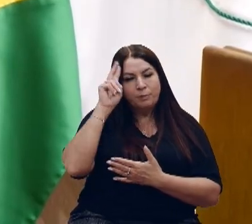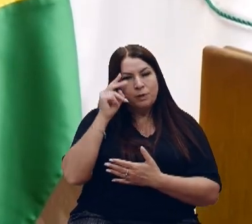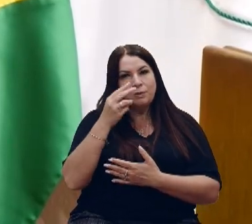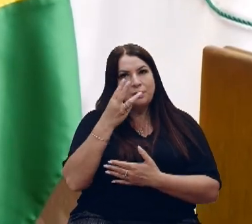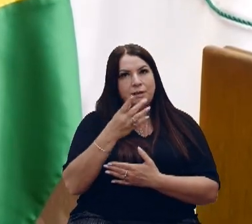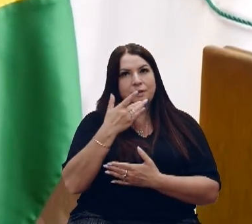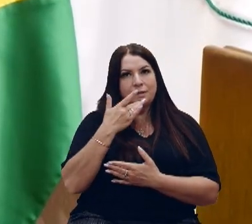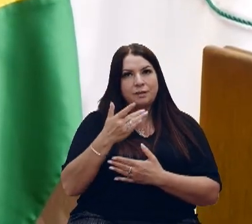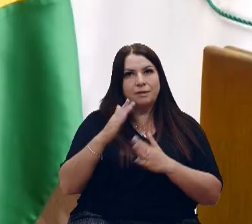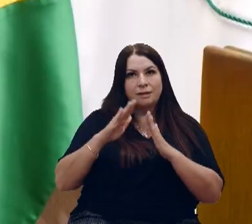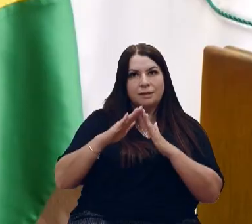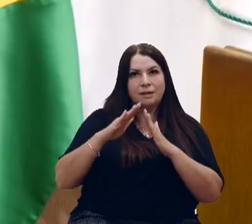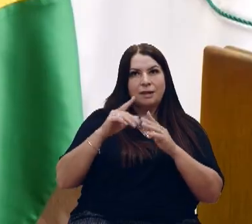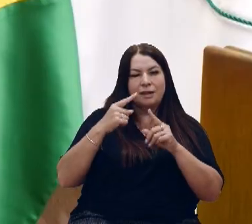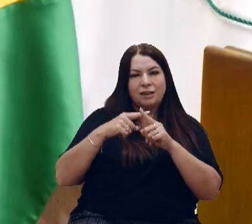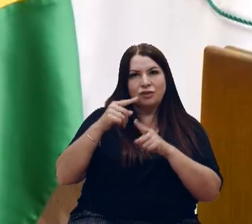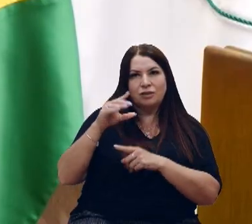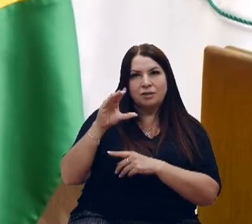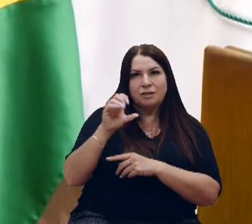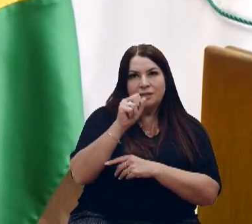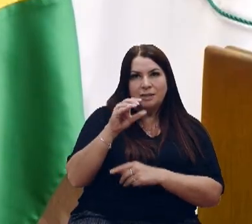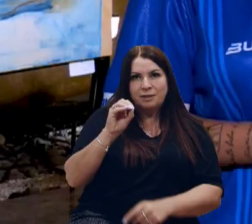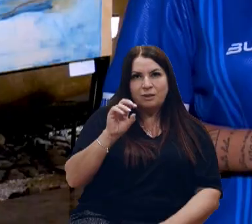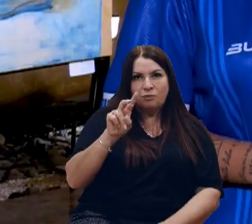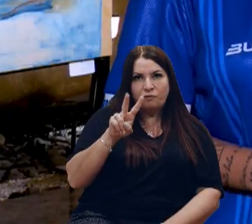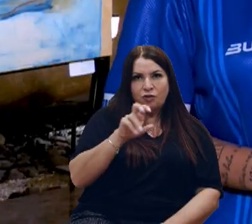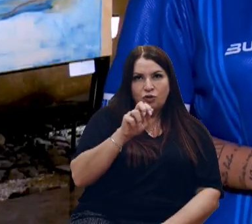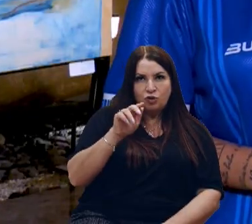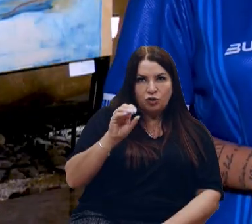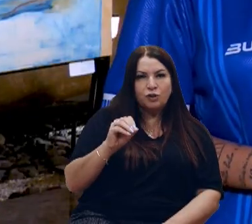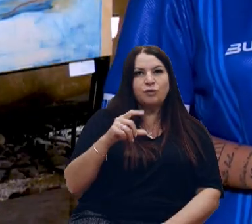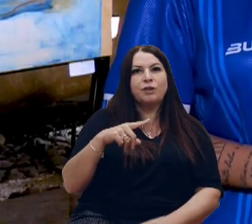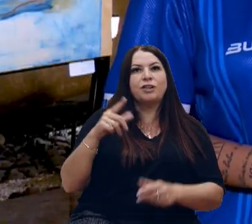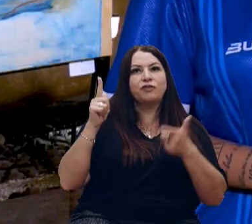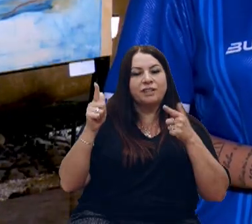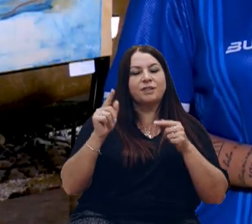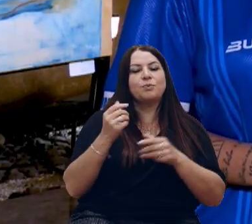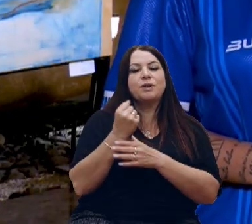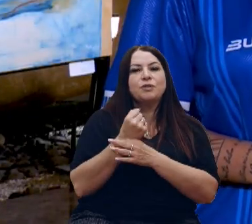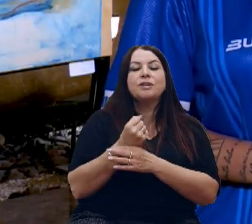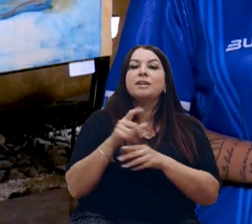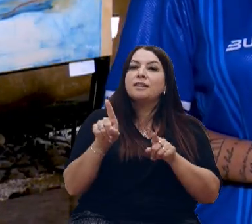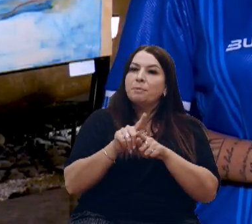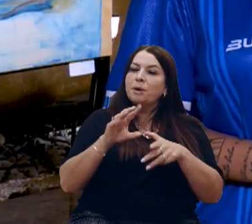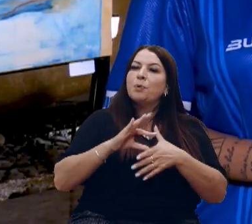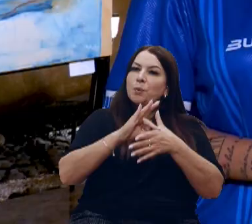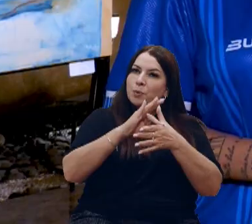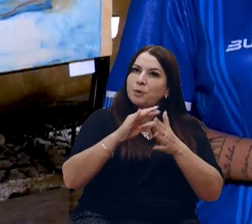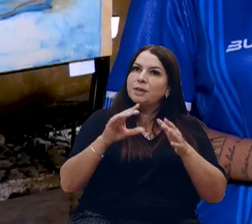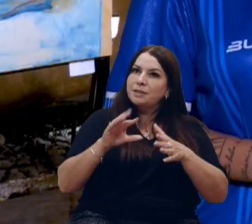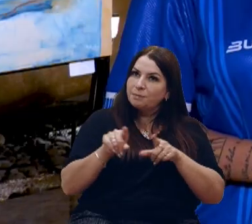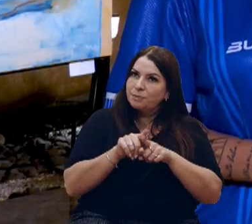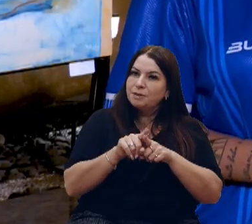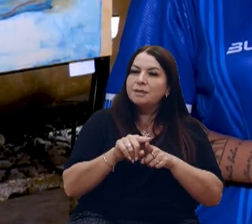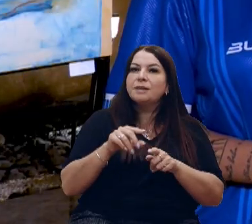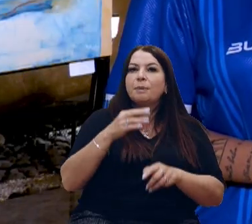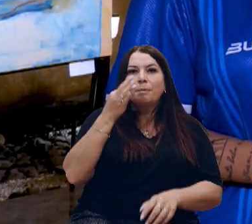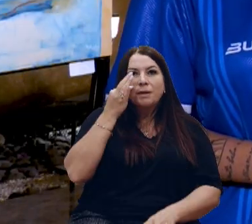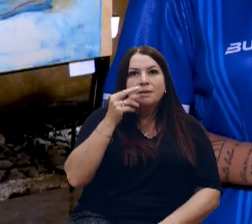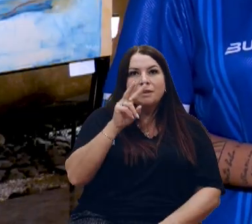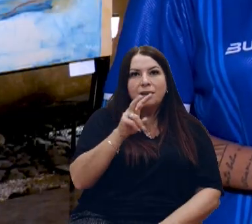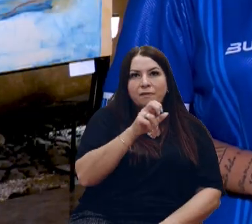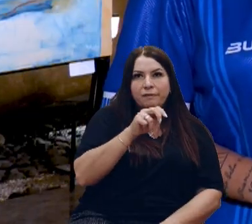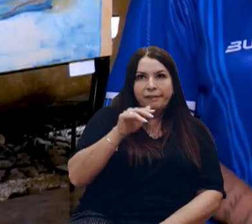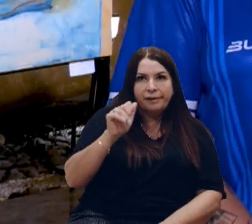horas, Capela de São Vigílio, é diversão garantida. Vivi, também no Acordo de Lideranças esteve presente a Vanessa da